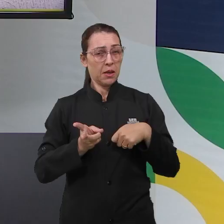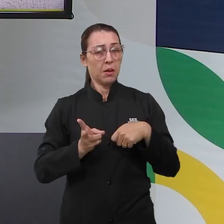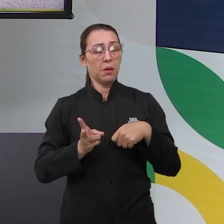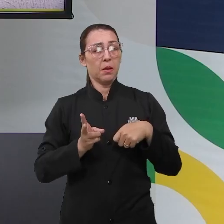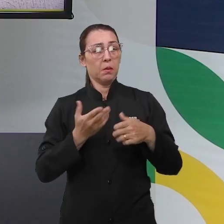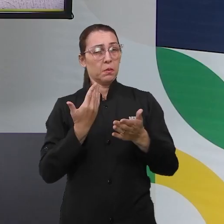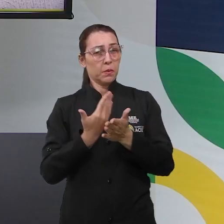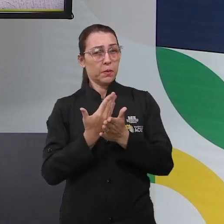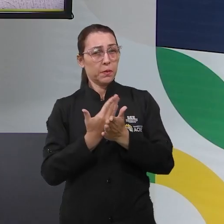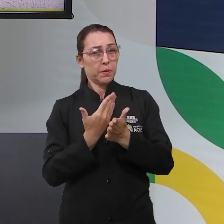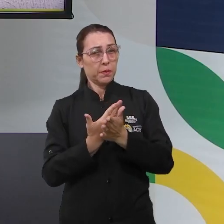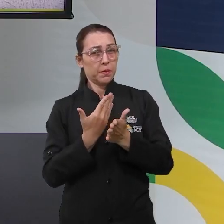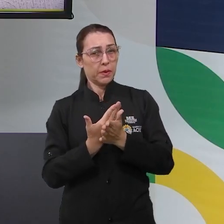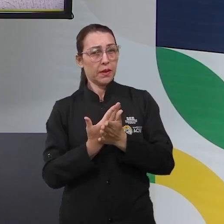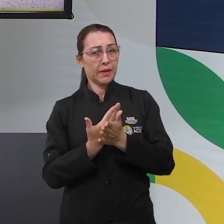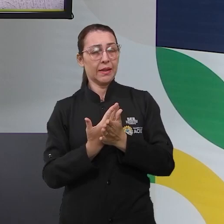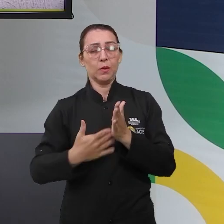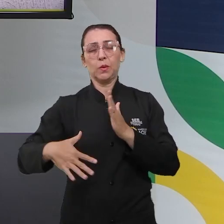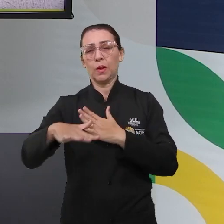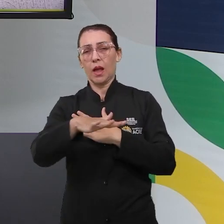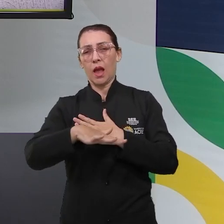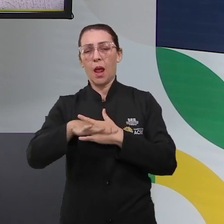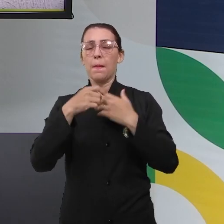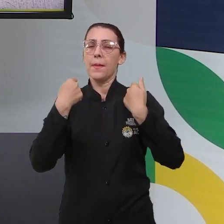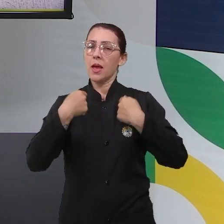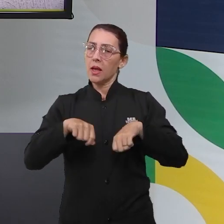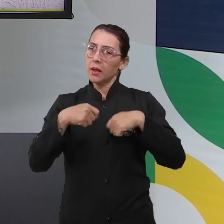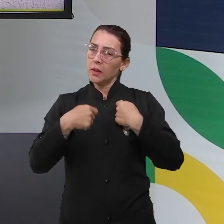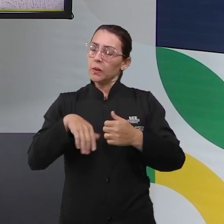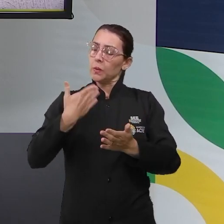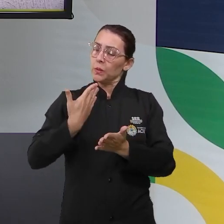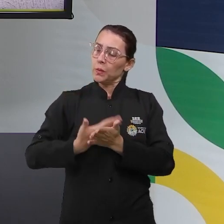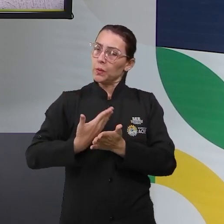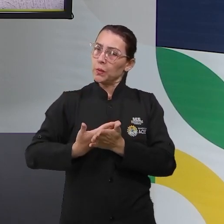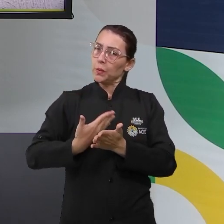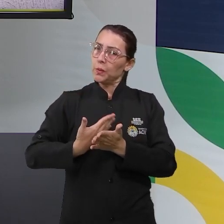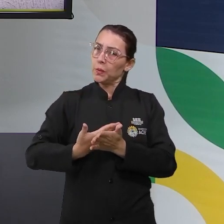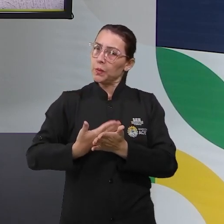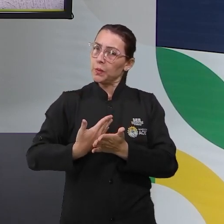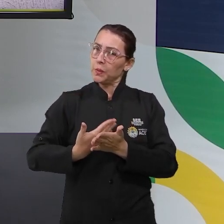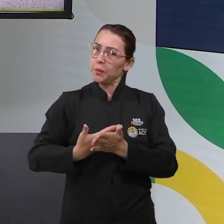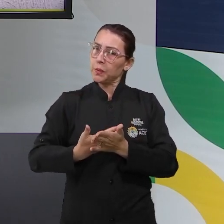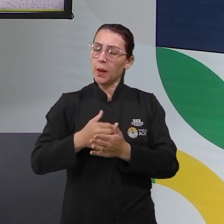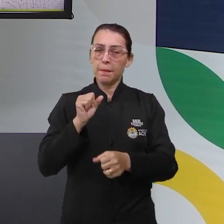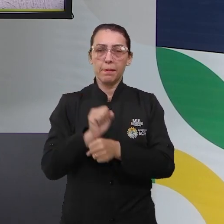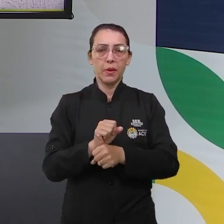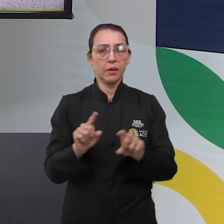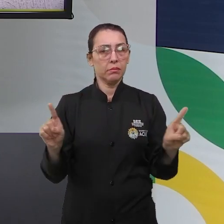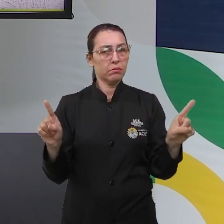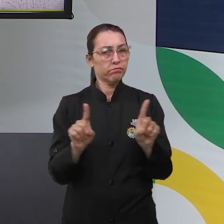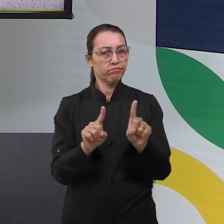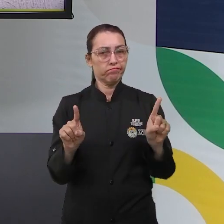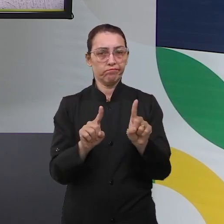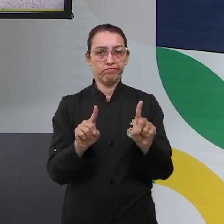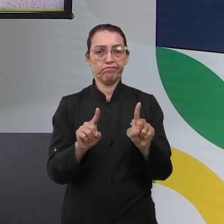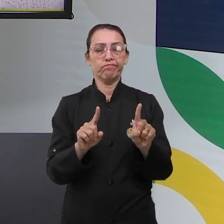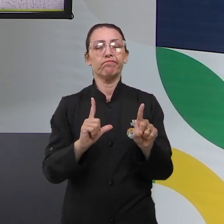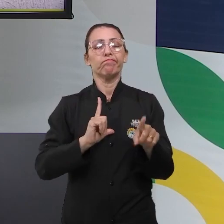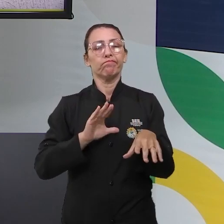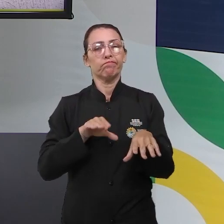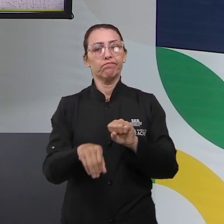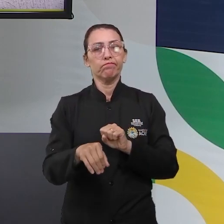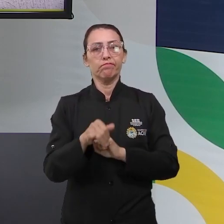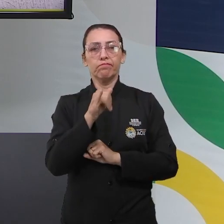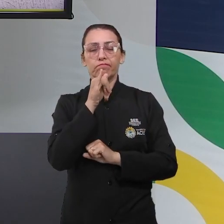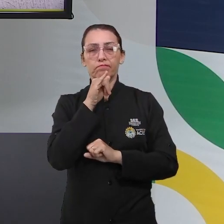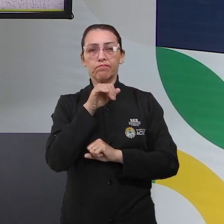claro, galera, toda área você tem que estar atualizado. Cada área tem suas formações, por